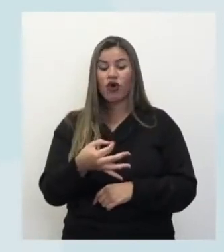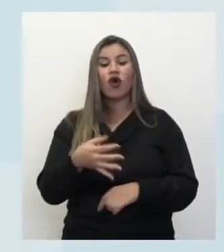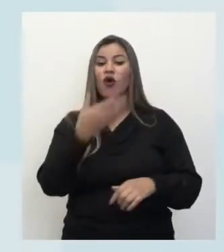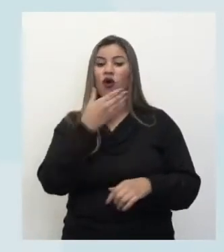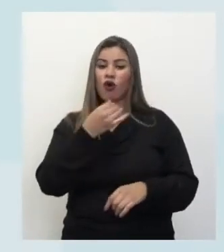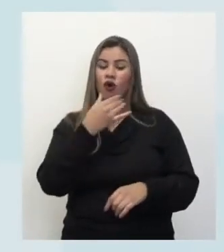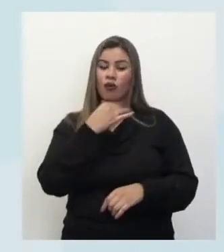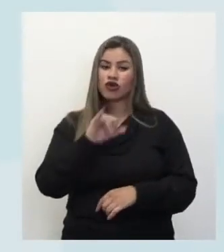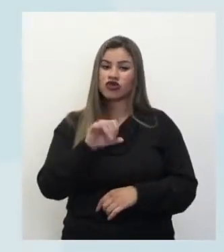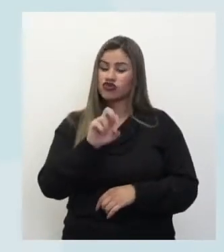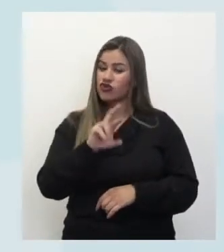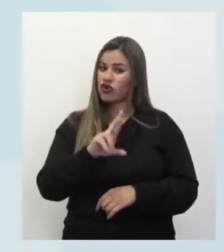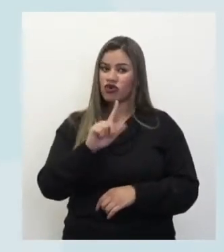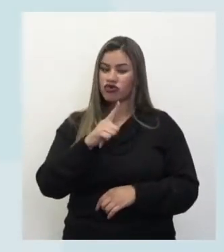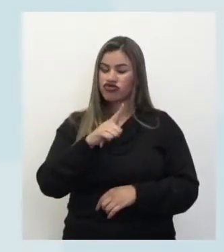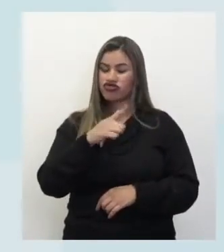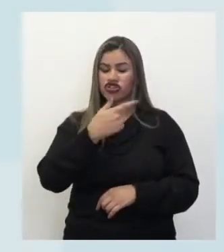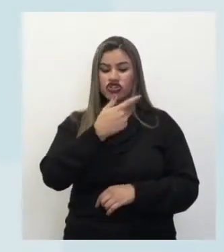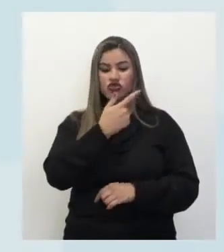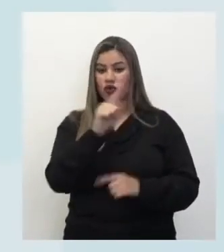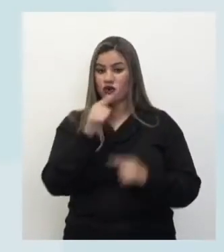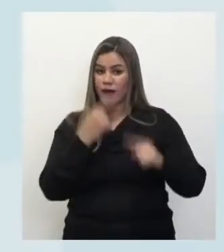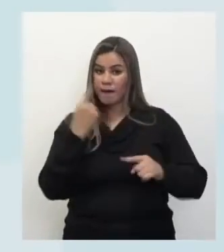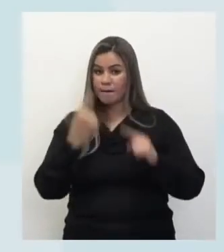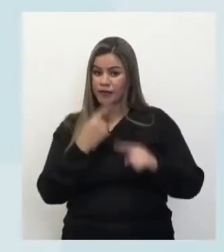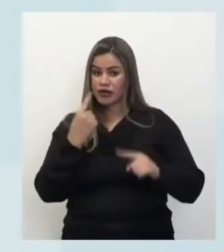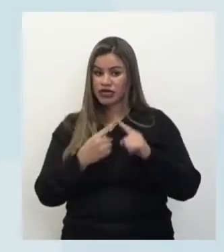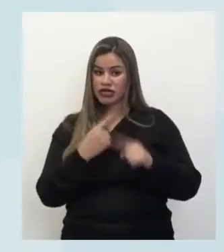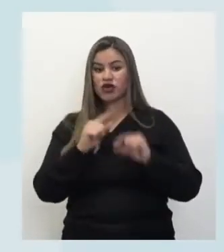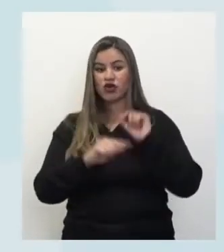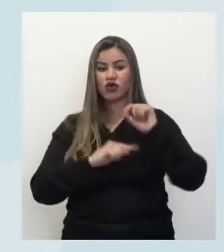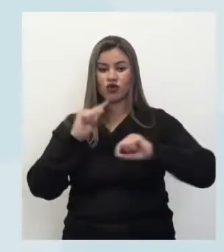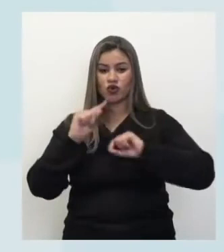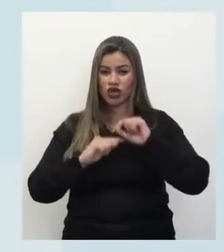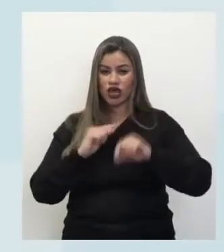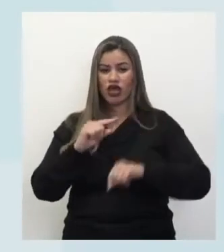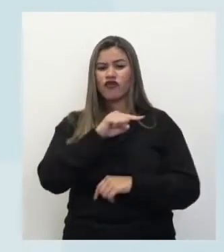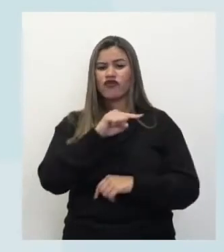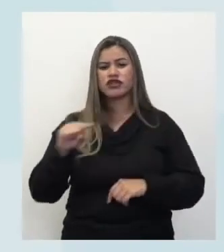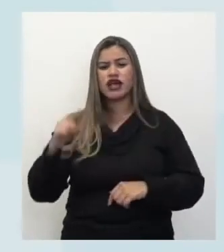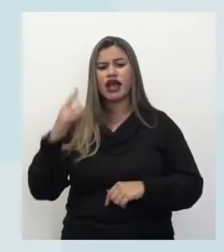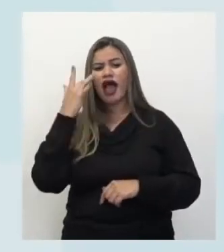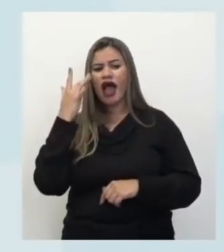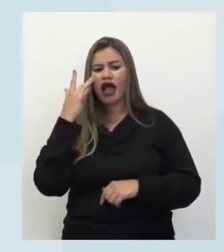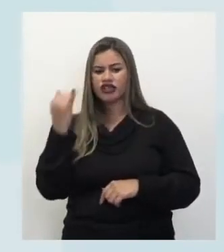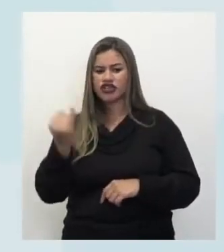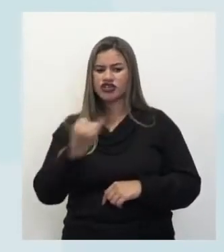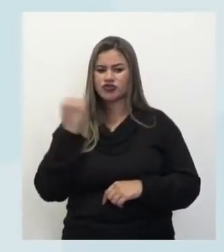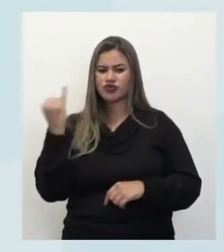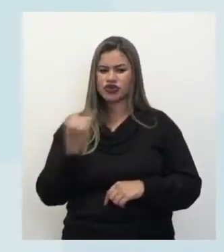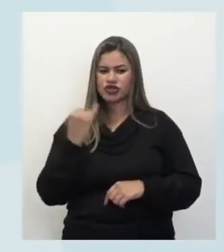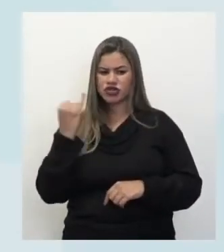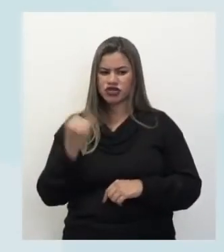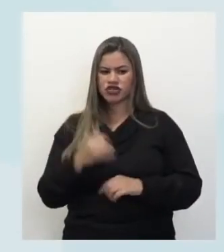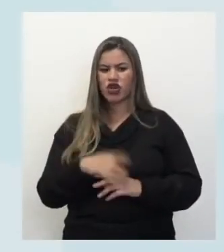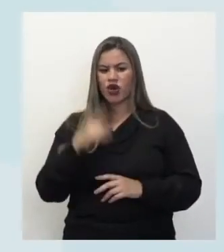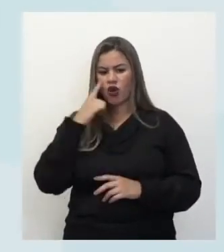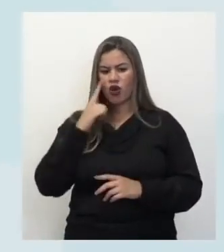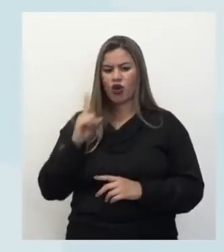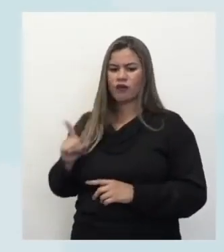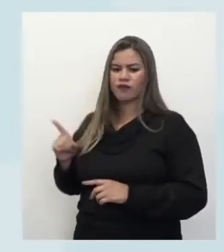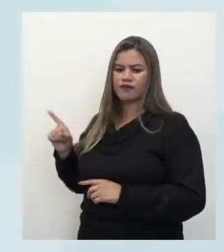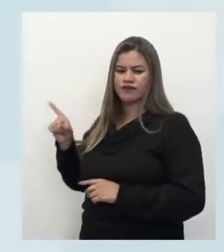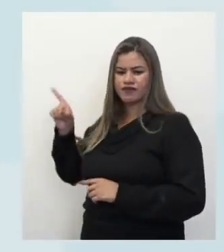Floyd. Você vai dar sua opinião sobre este movimento. Você o considera realmente importante? Veja bem, nessa imagem a gente